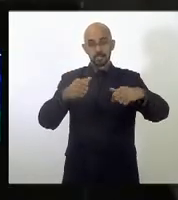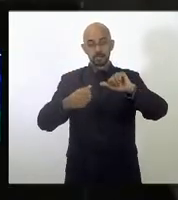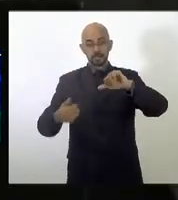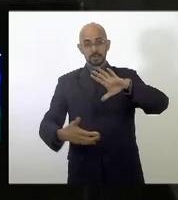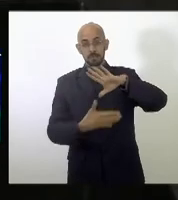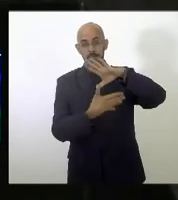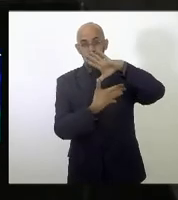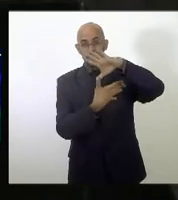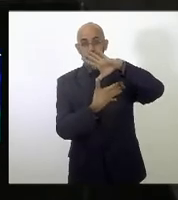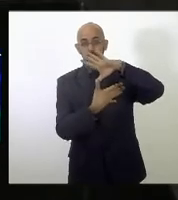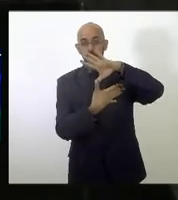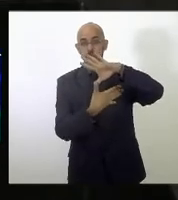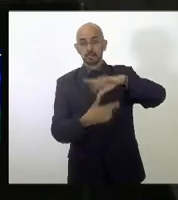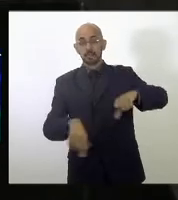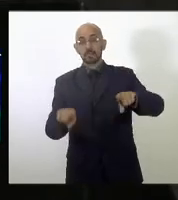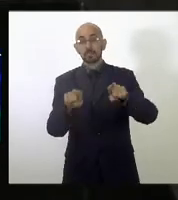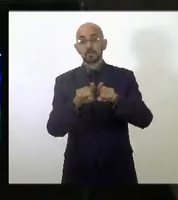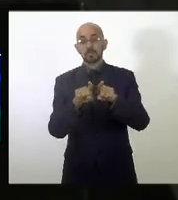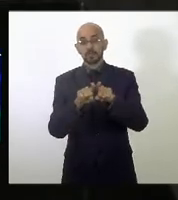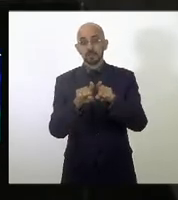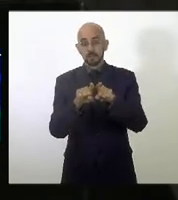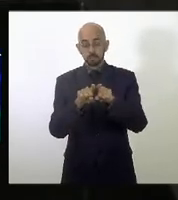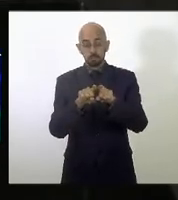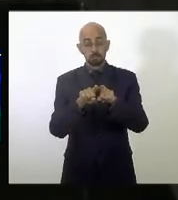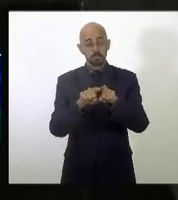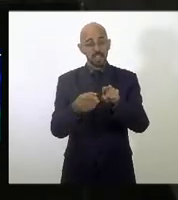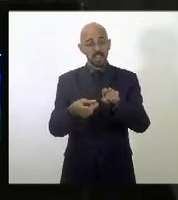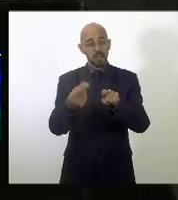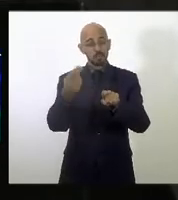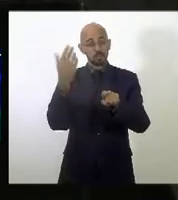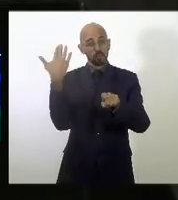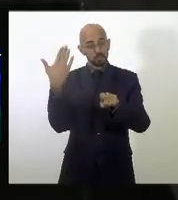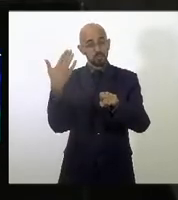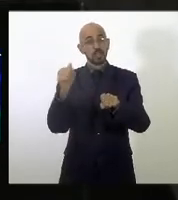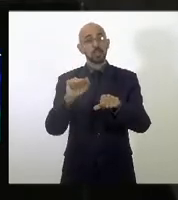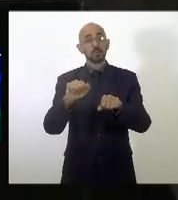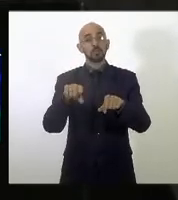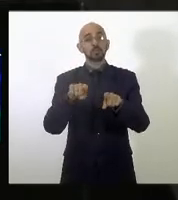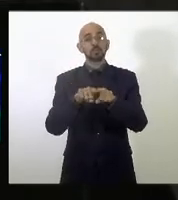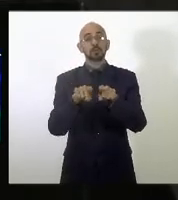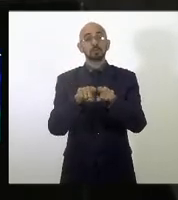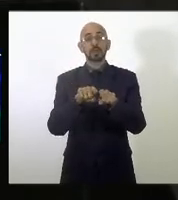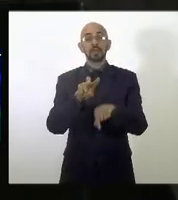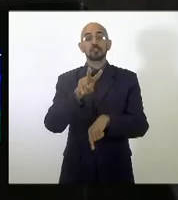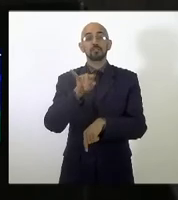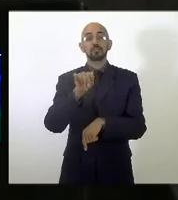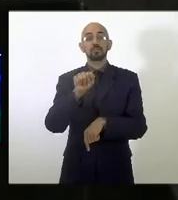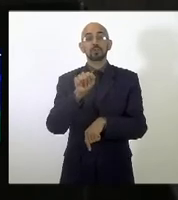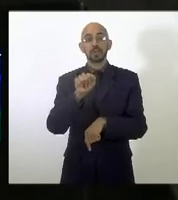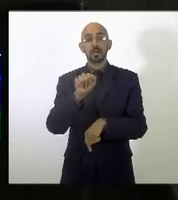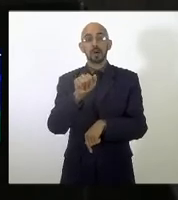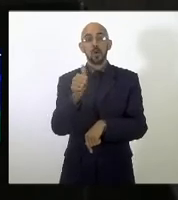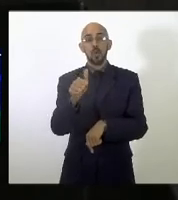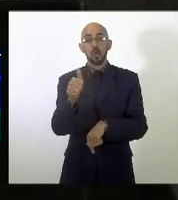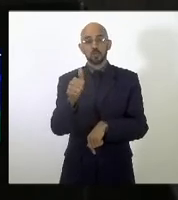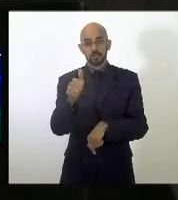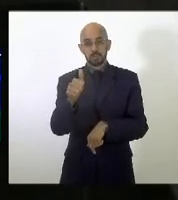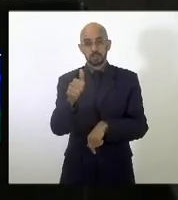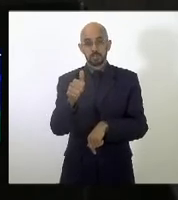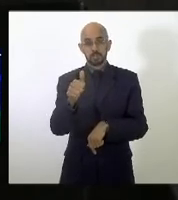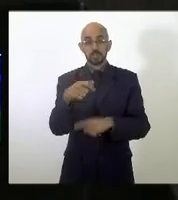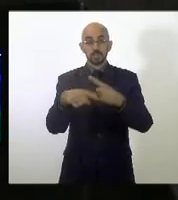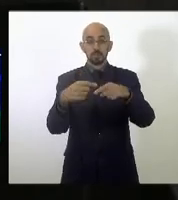Américas e, naquela época, da Via 11, que depois se